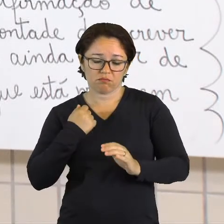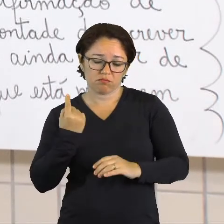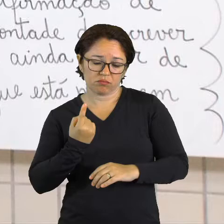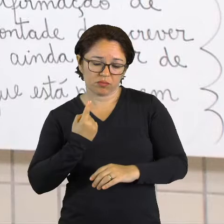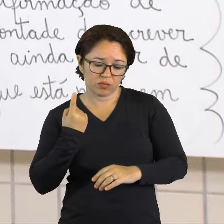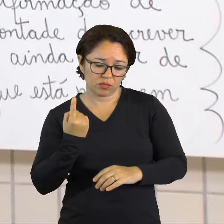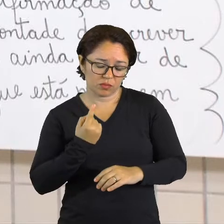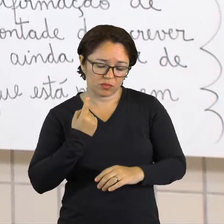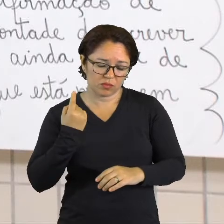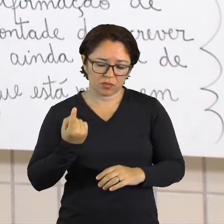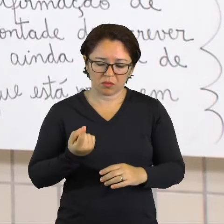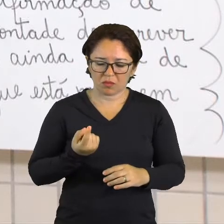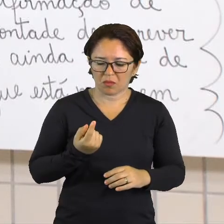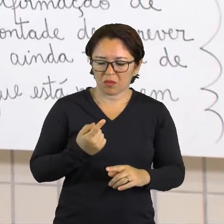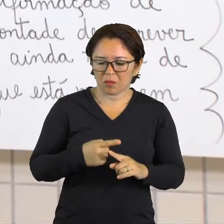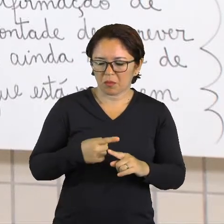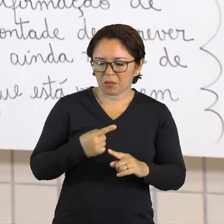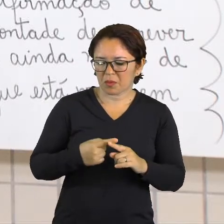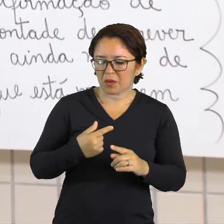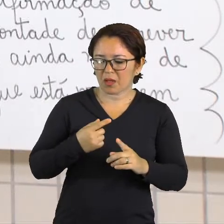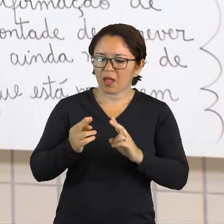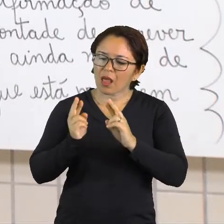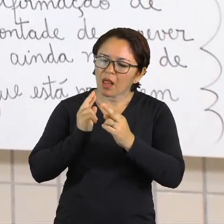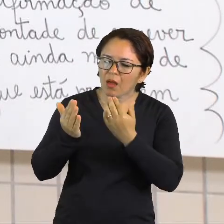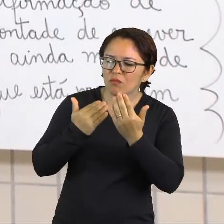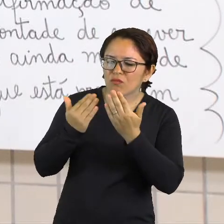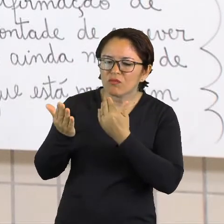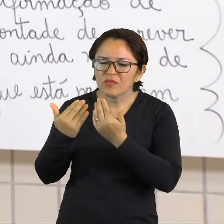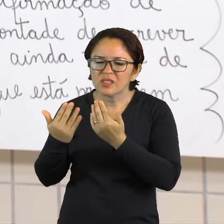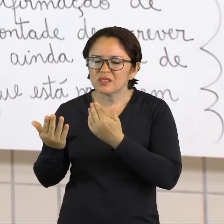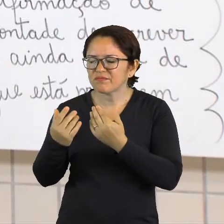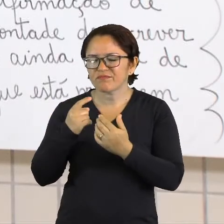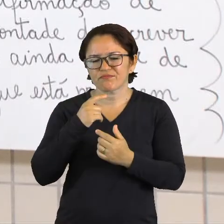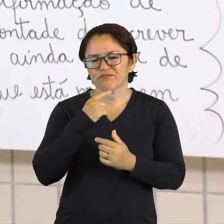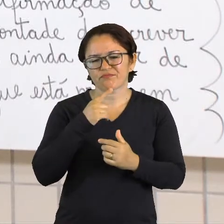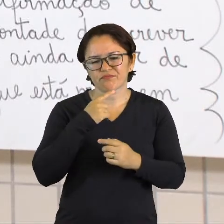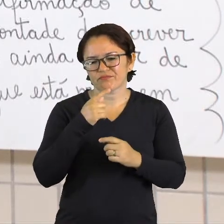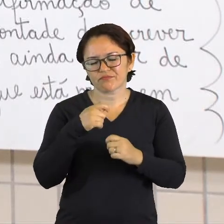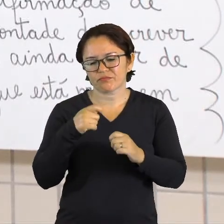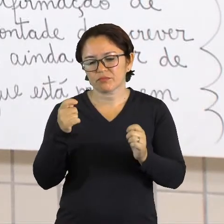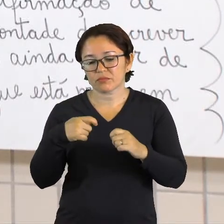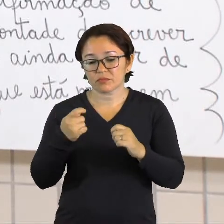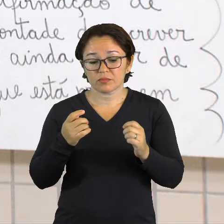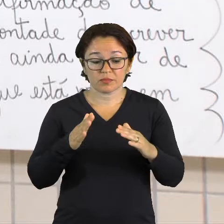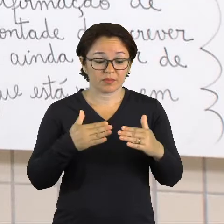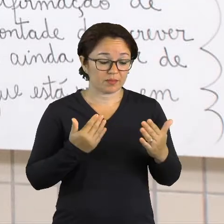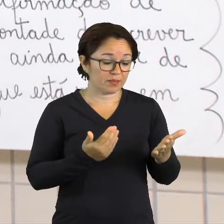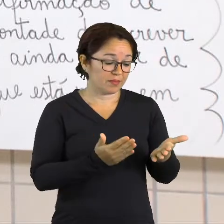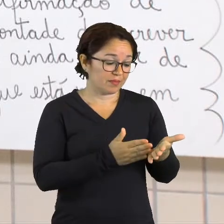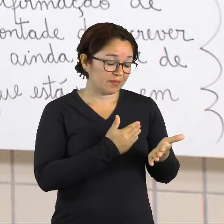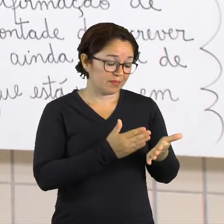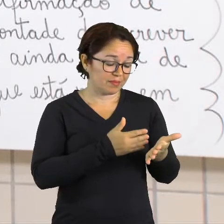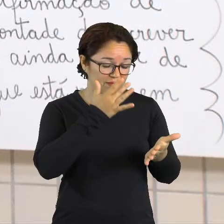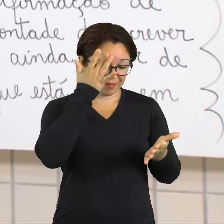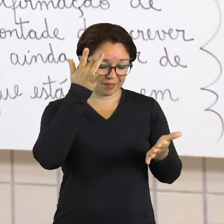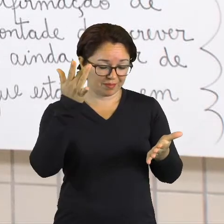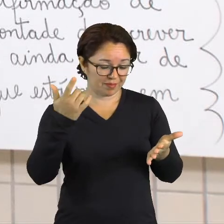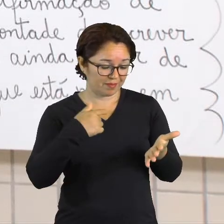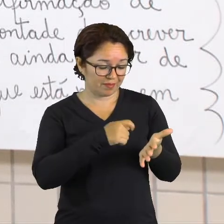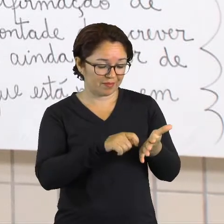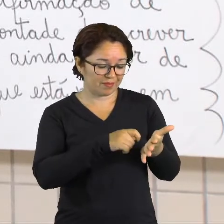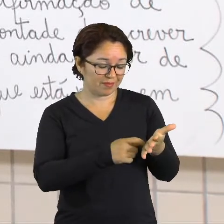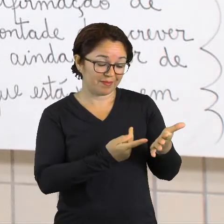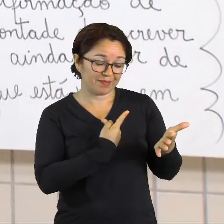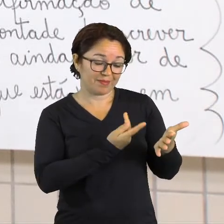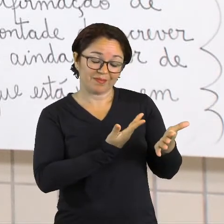ela não conseguia, né, se relacionar com ninguém. Aí o diário vai se tornar a grande amiga de Anne,